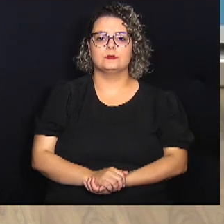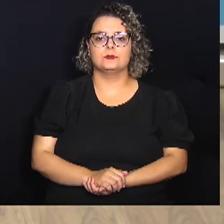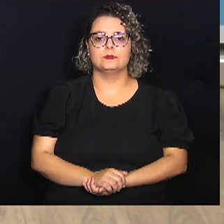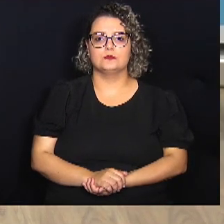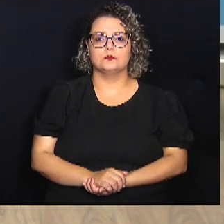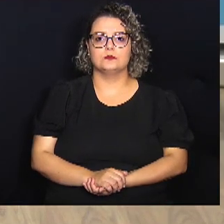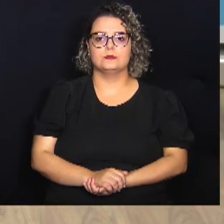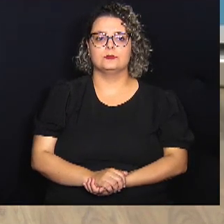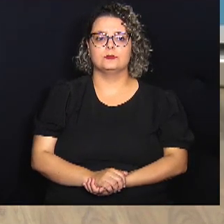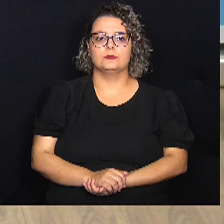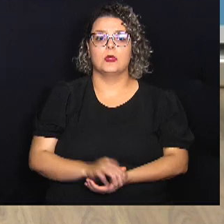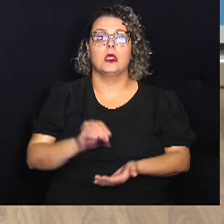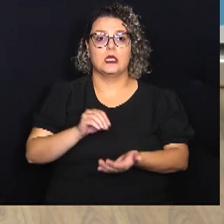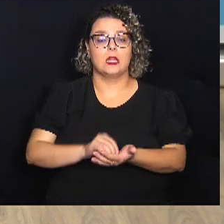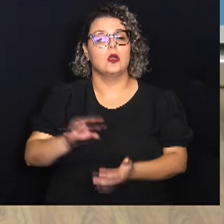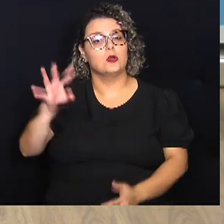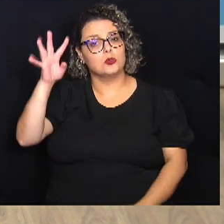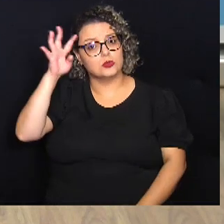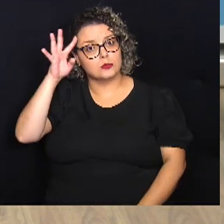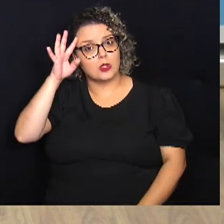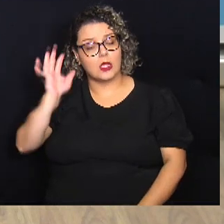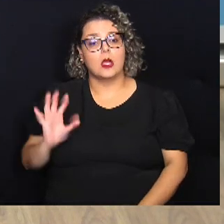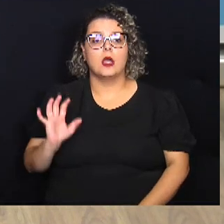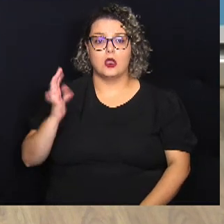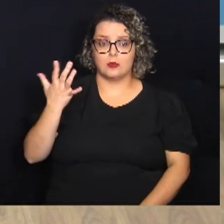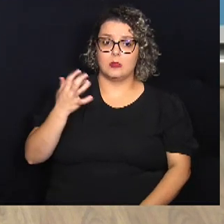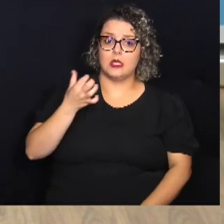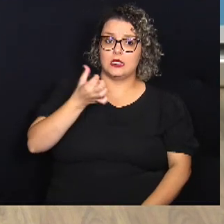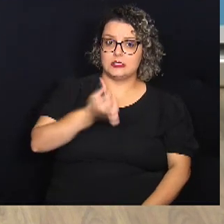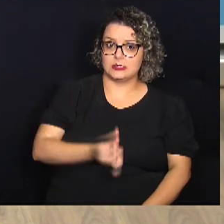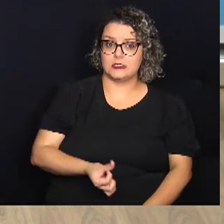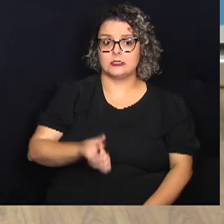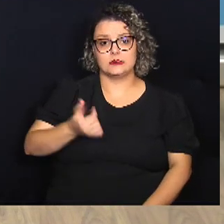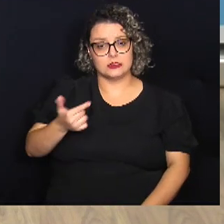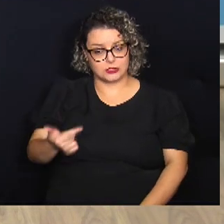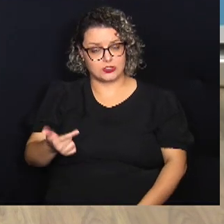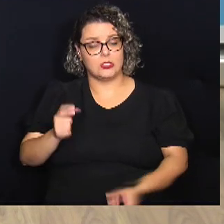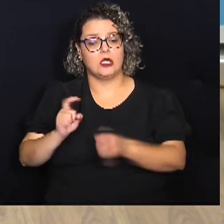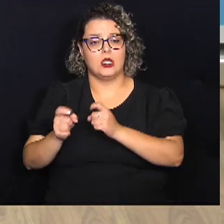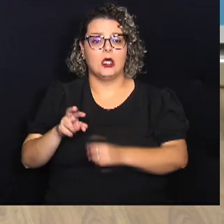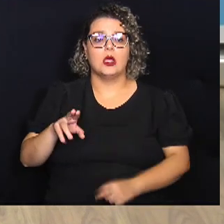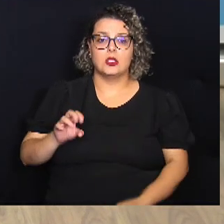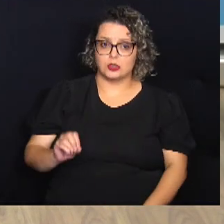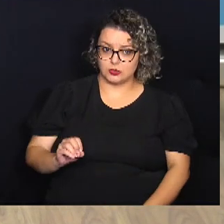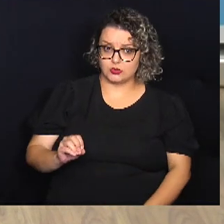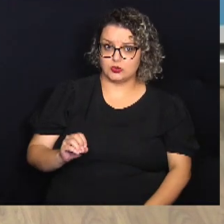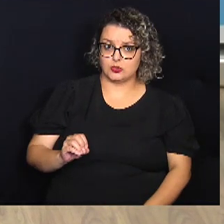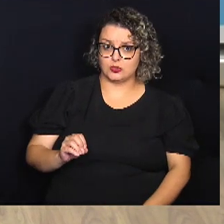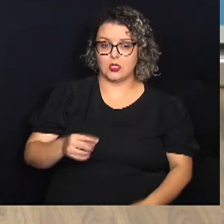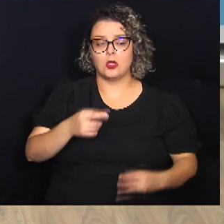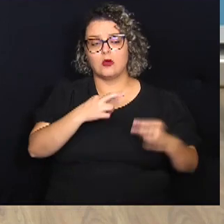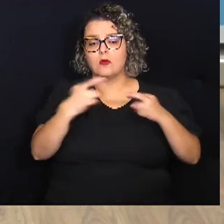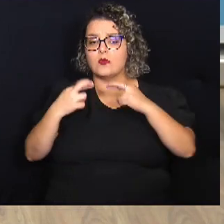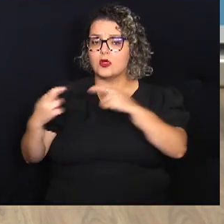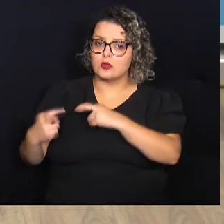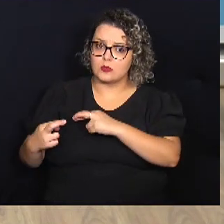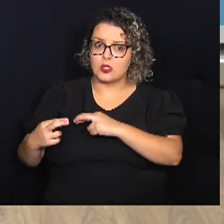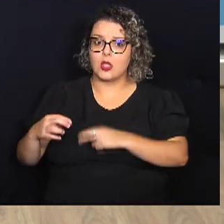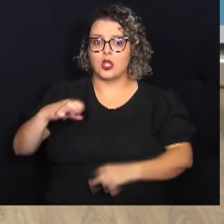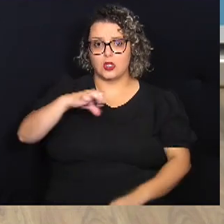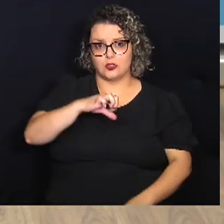E na última quarta-feira aconteceu a 62ª reunião ordinária, em que foram analisados